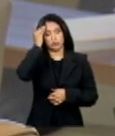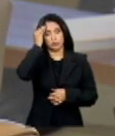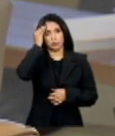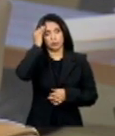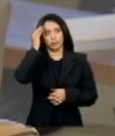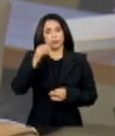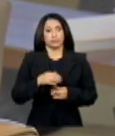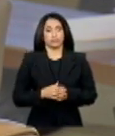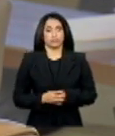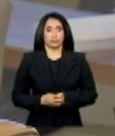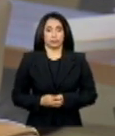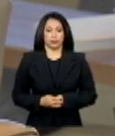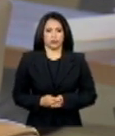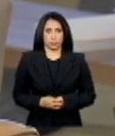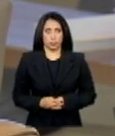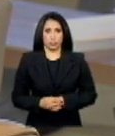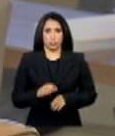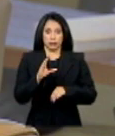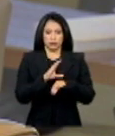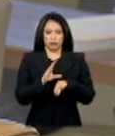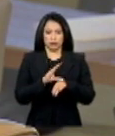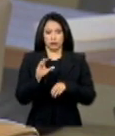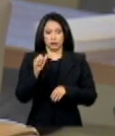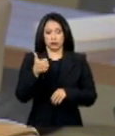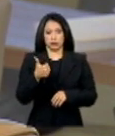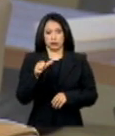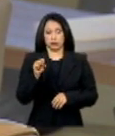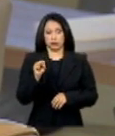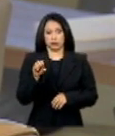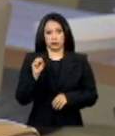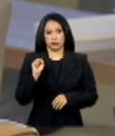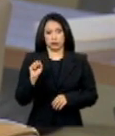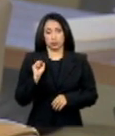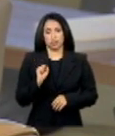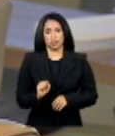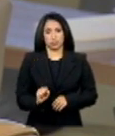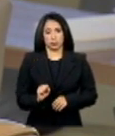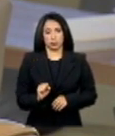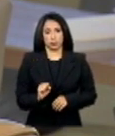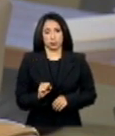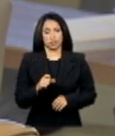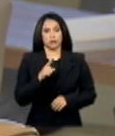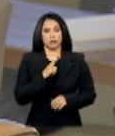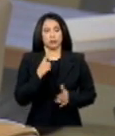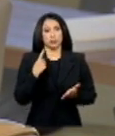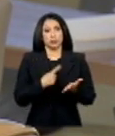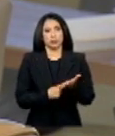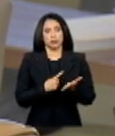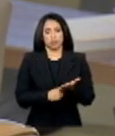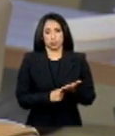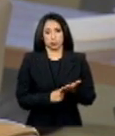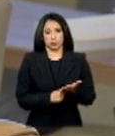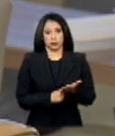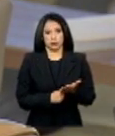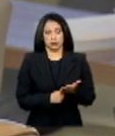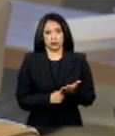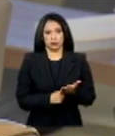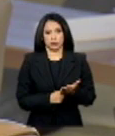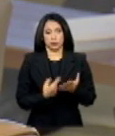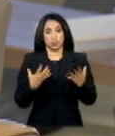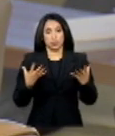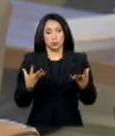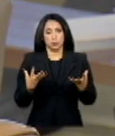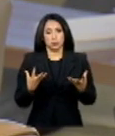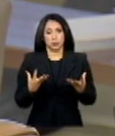na condição de 88 à luz a distribuição dessas competências o que é é bastante